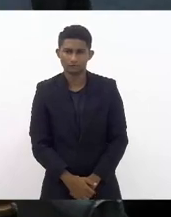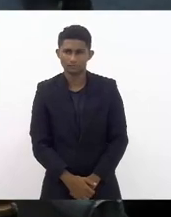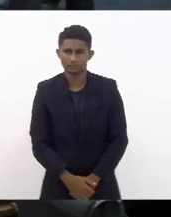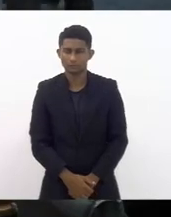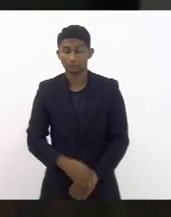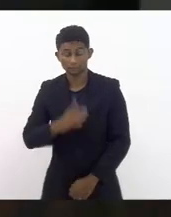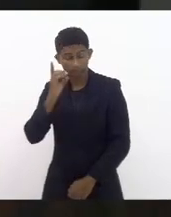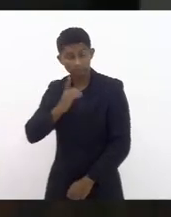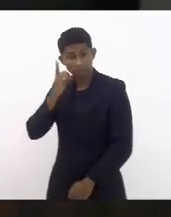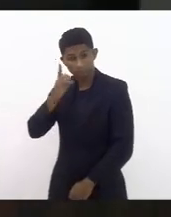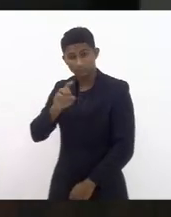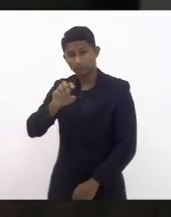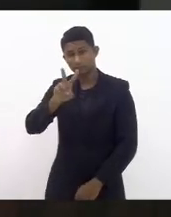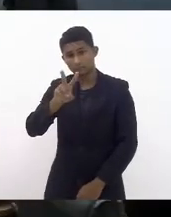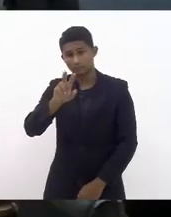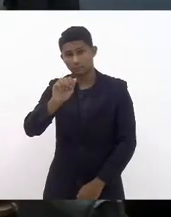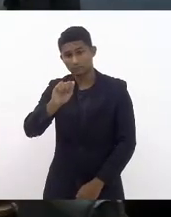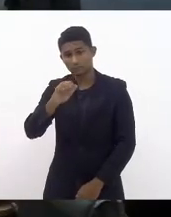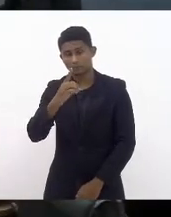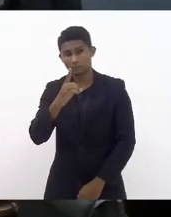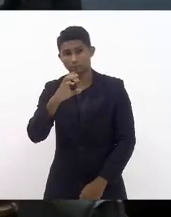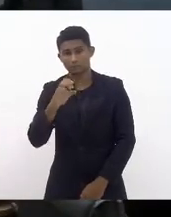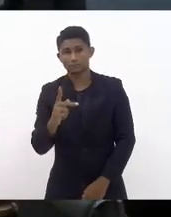Deputado Valdec Carneiro.